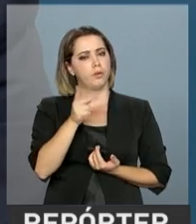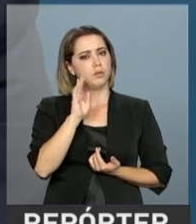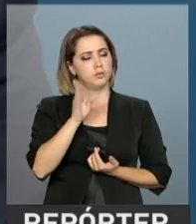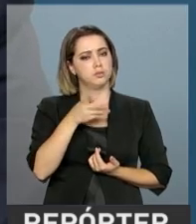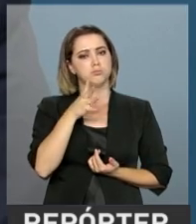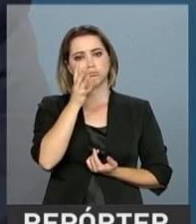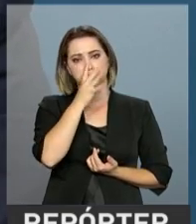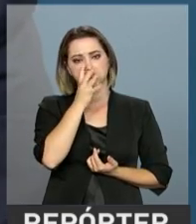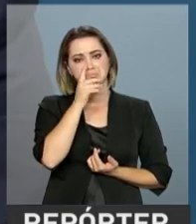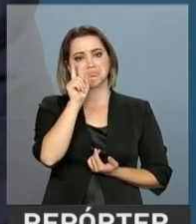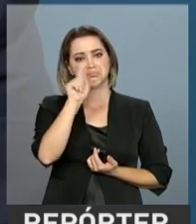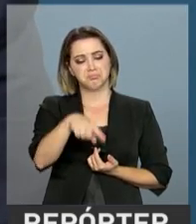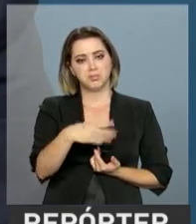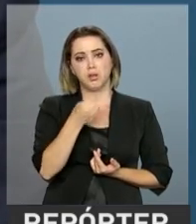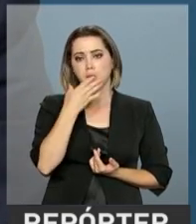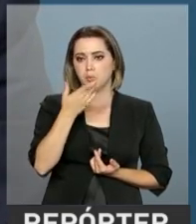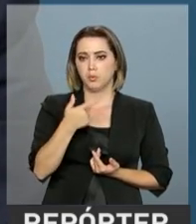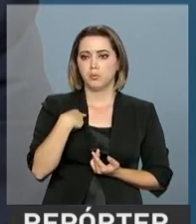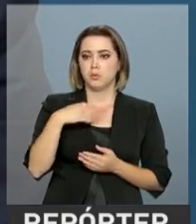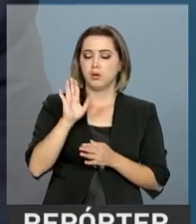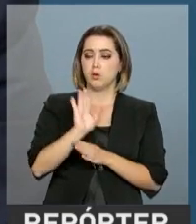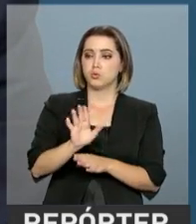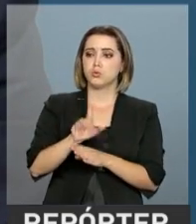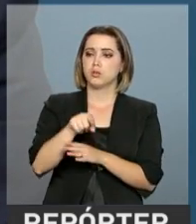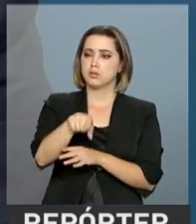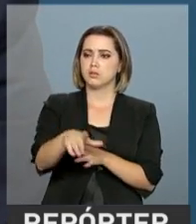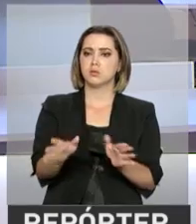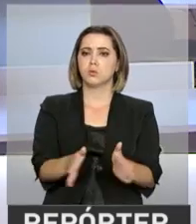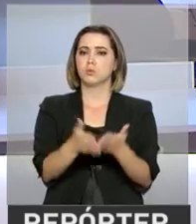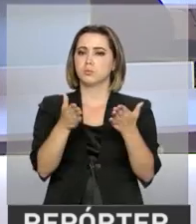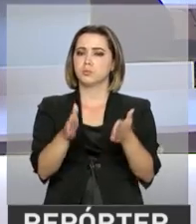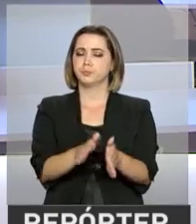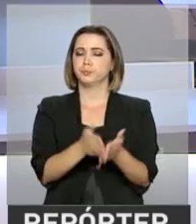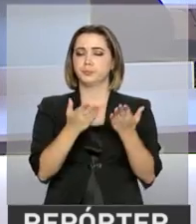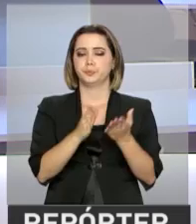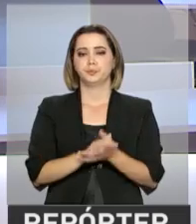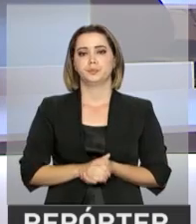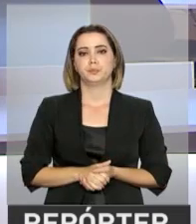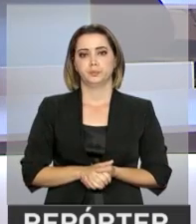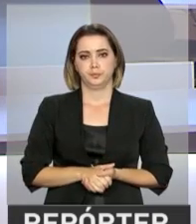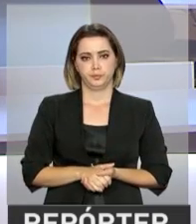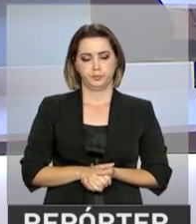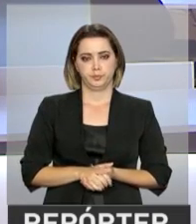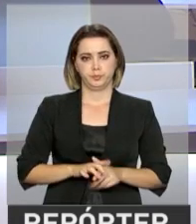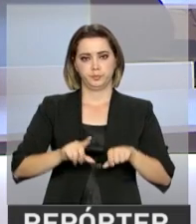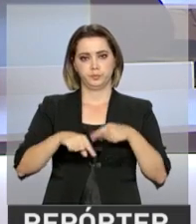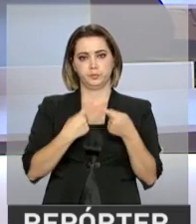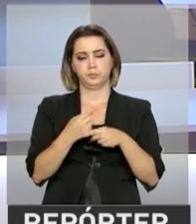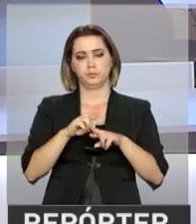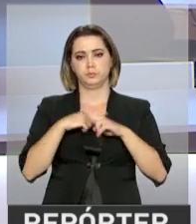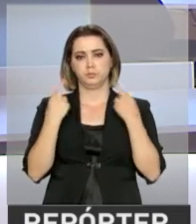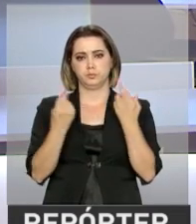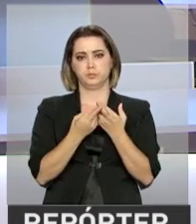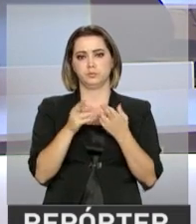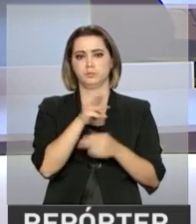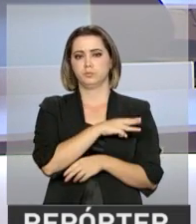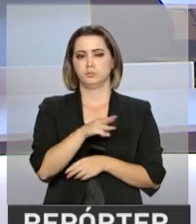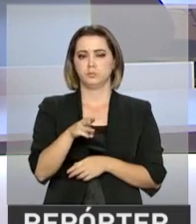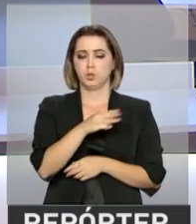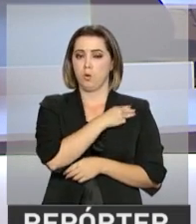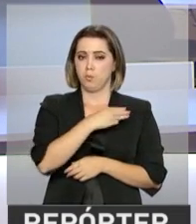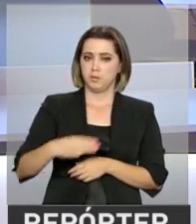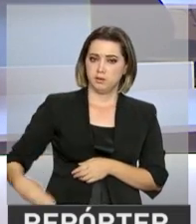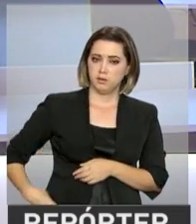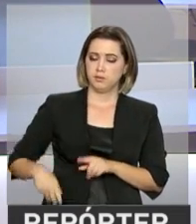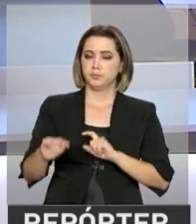é para preservar exatamente os mais carentes os mais pobres após a reunião do conselhão o ministro da Fazenda